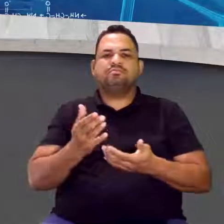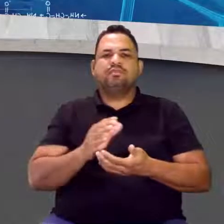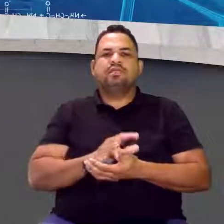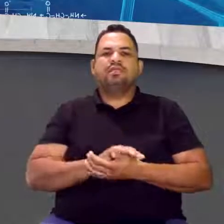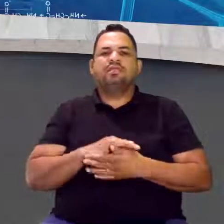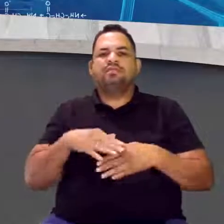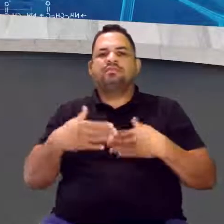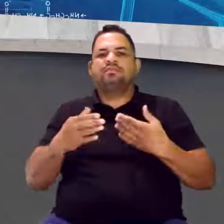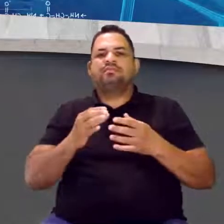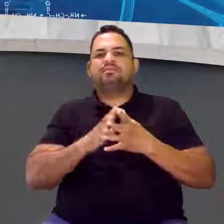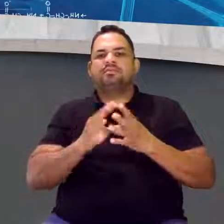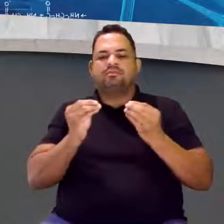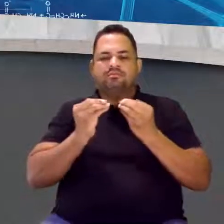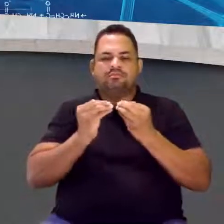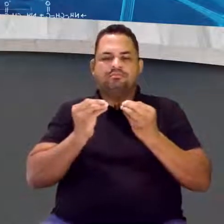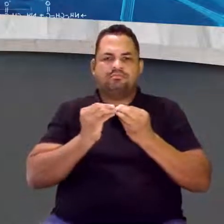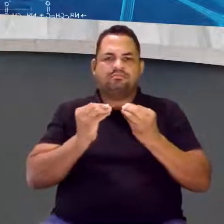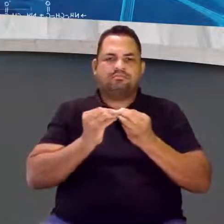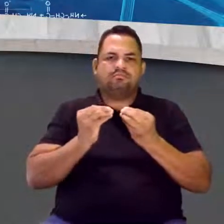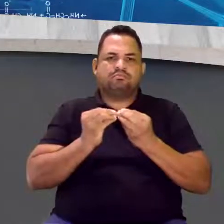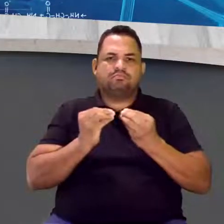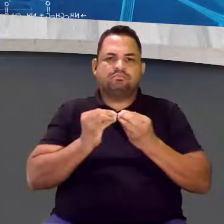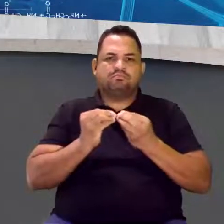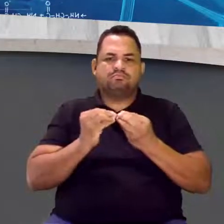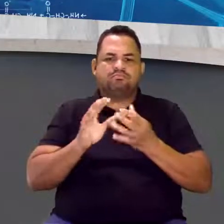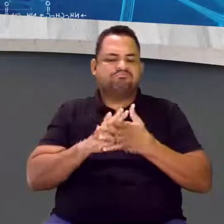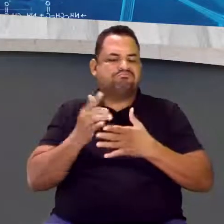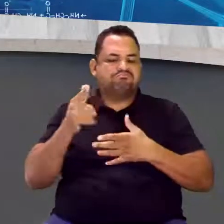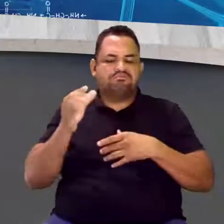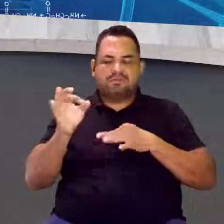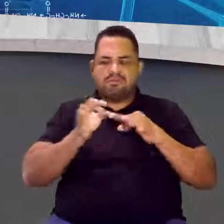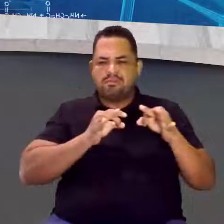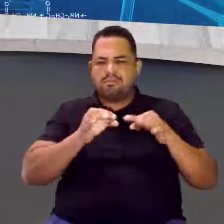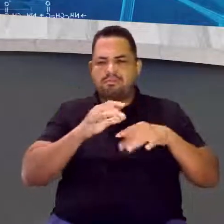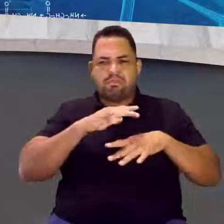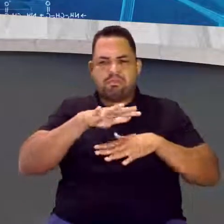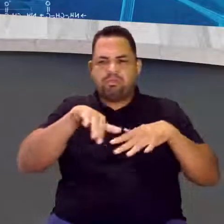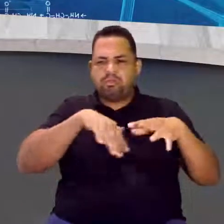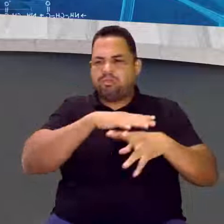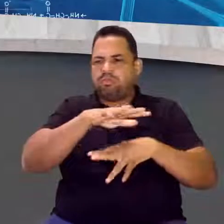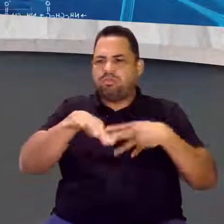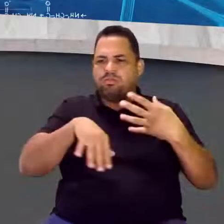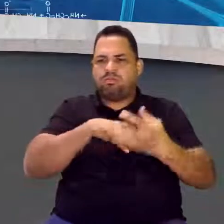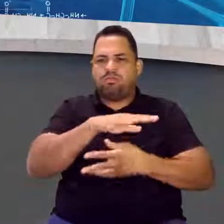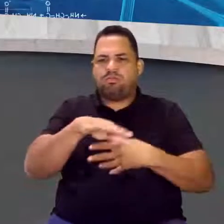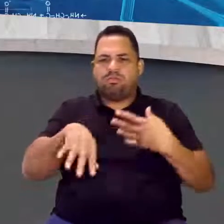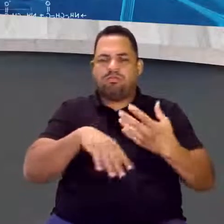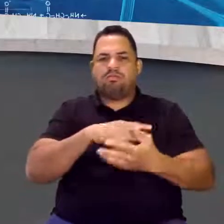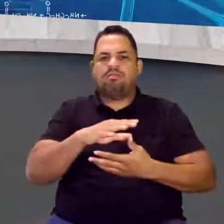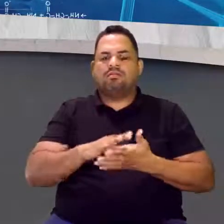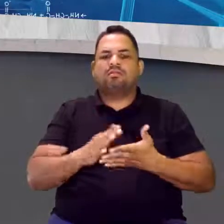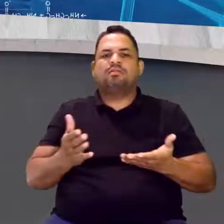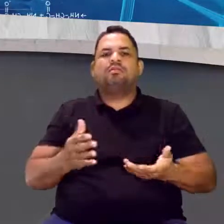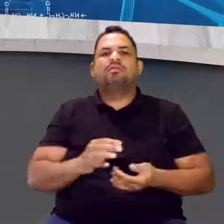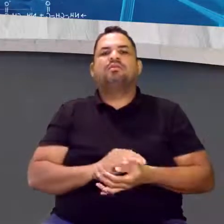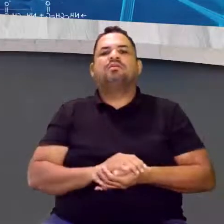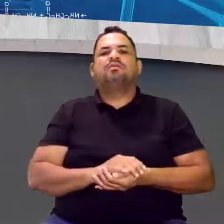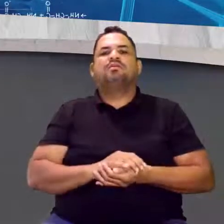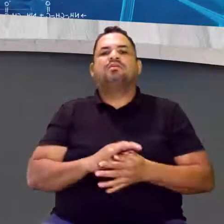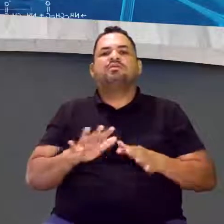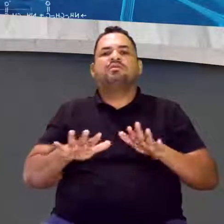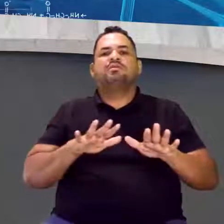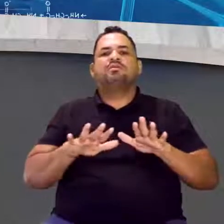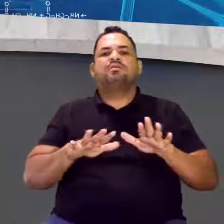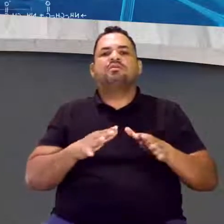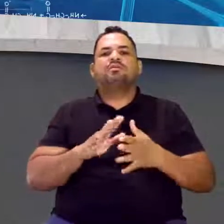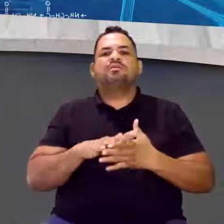Expansibilidade, as moléculas estão desorganizadas. Então, de repente,